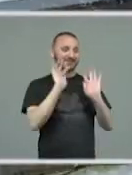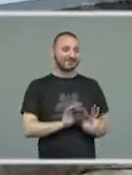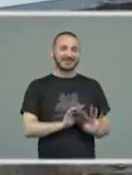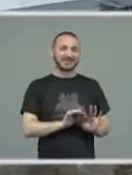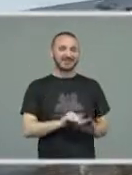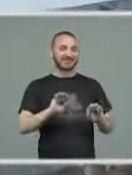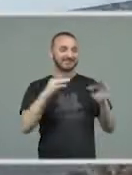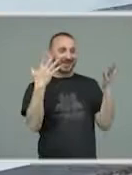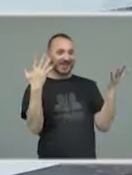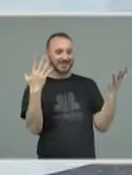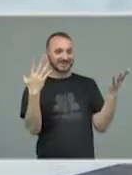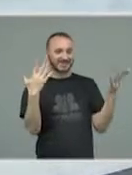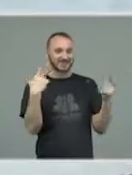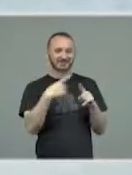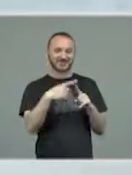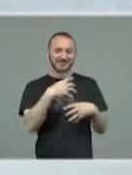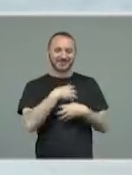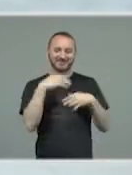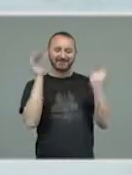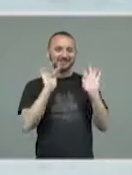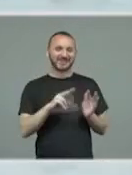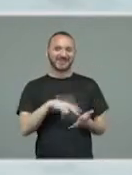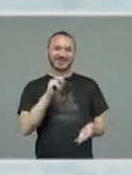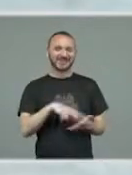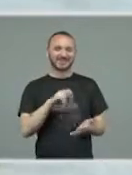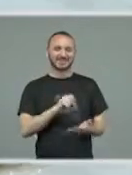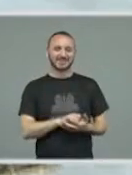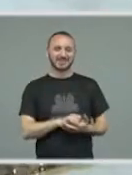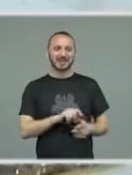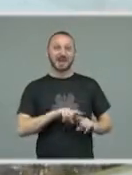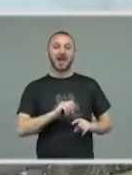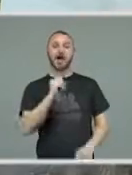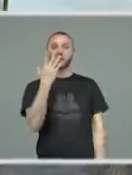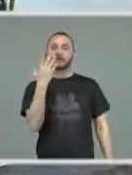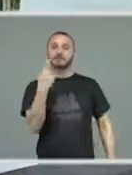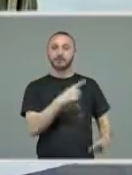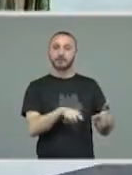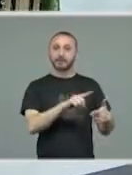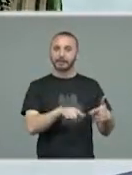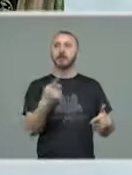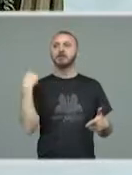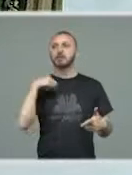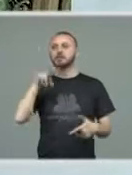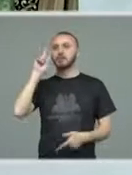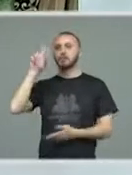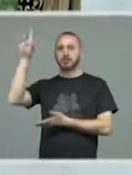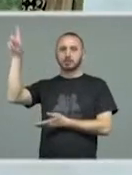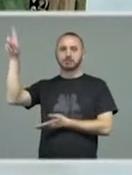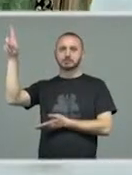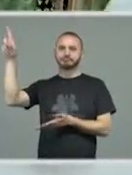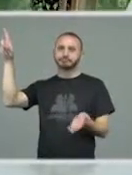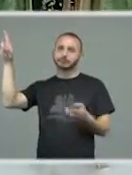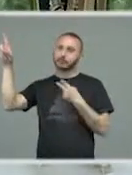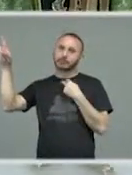termina, é porque ela se junta com a festa da misericórdia, e se completa na festa das santas chagas.